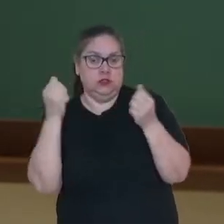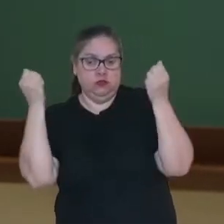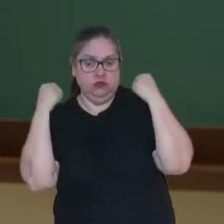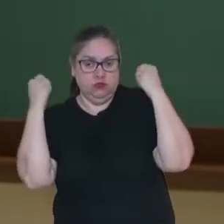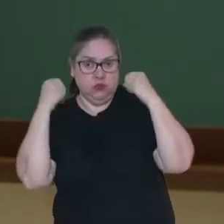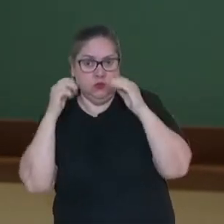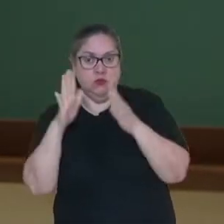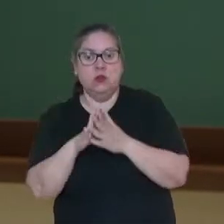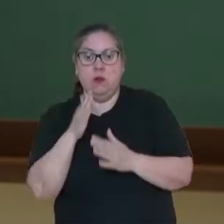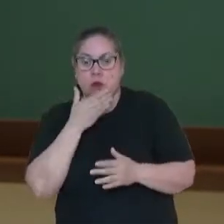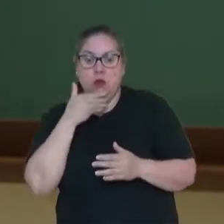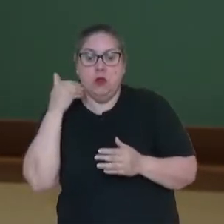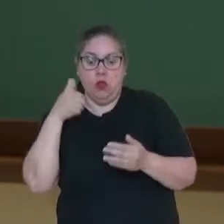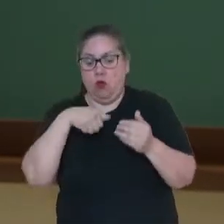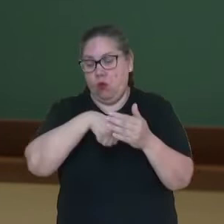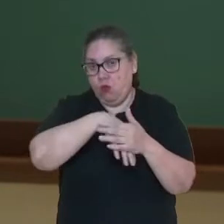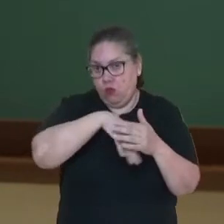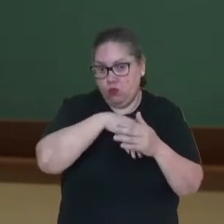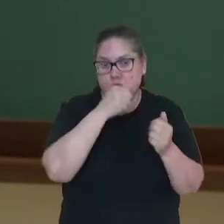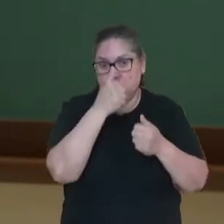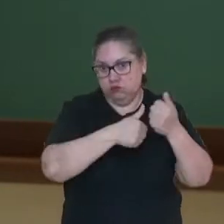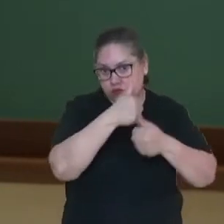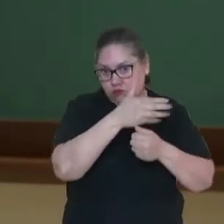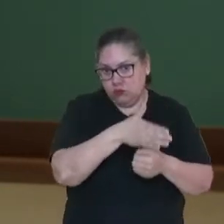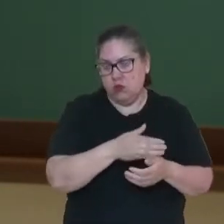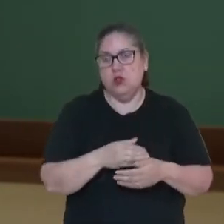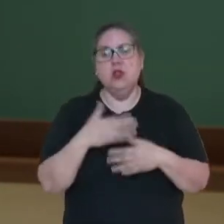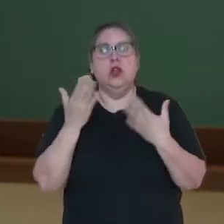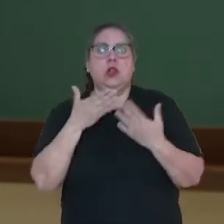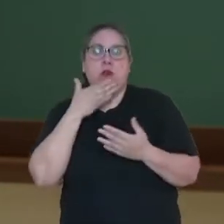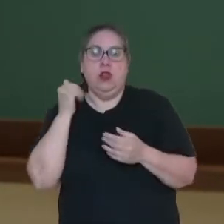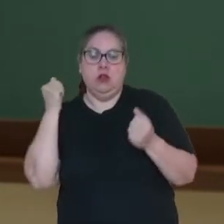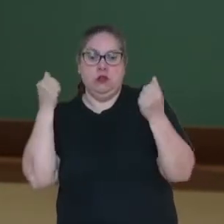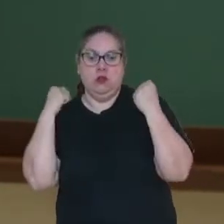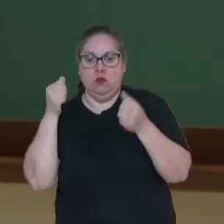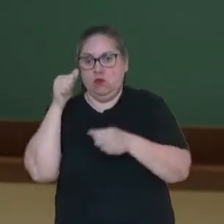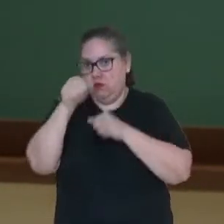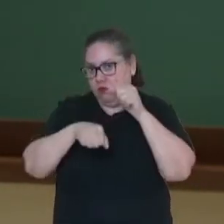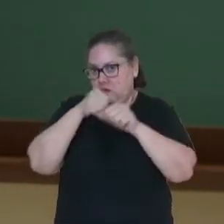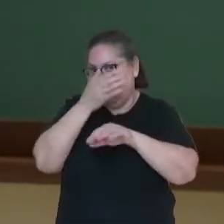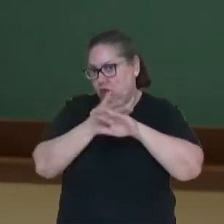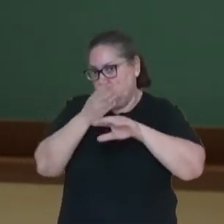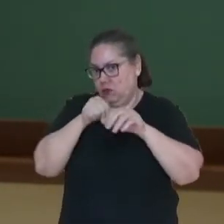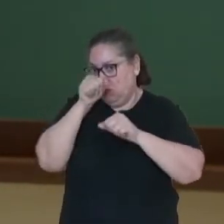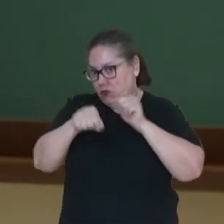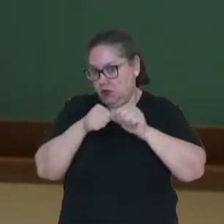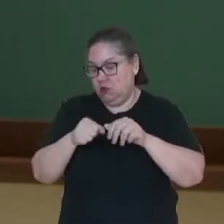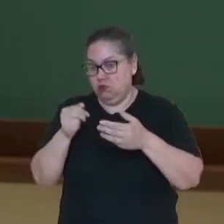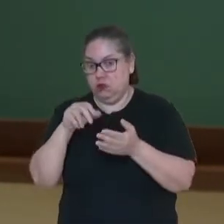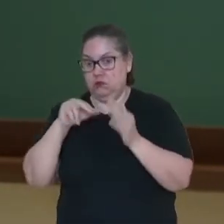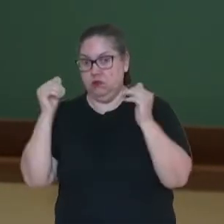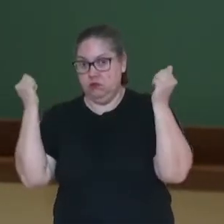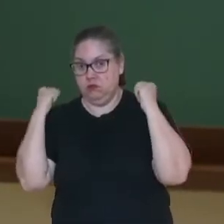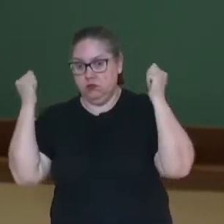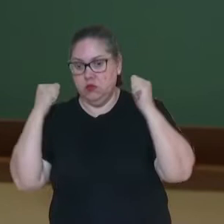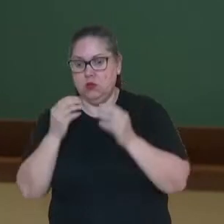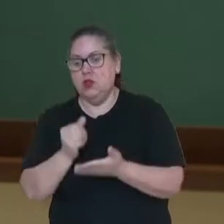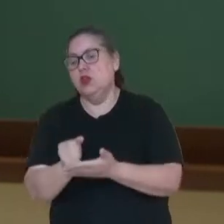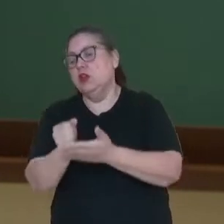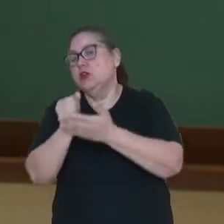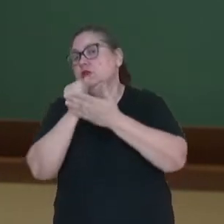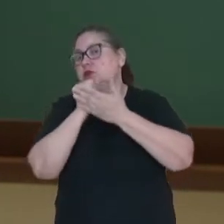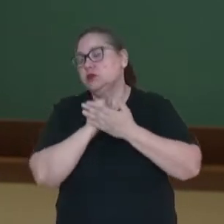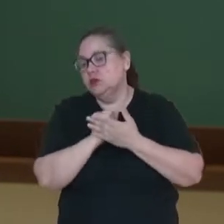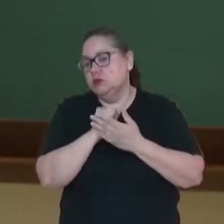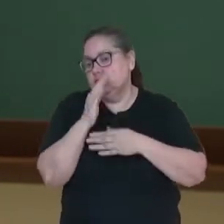ginástica, eu vou até melhorar o meu desempenho no futebol. Eu quero treinar luta. Se eu treinar ginástica, ela vai me